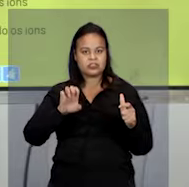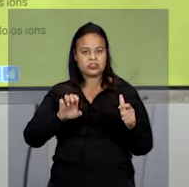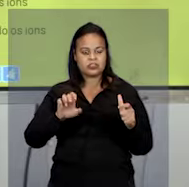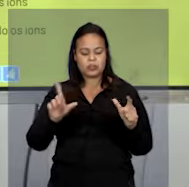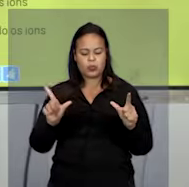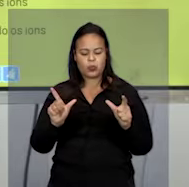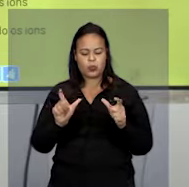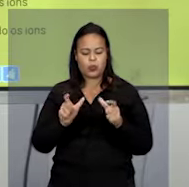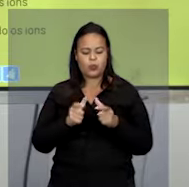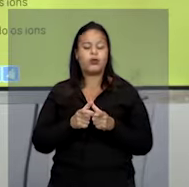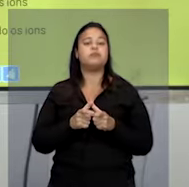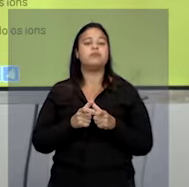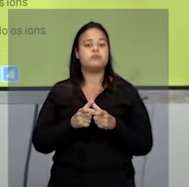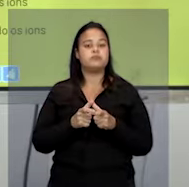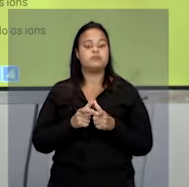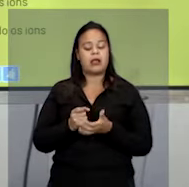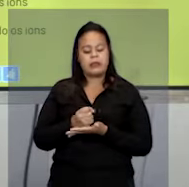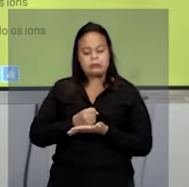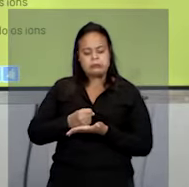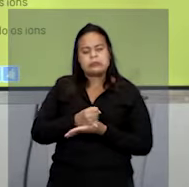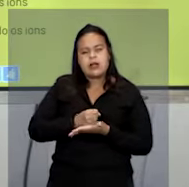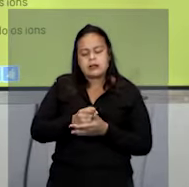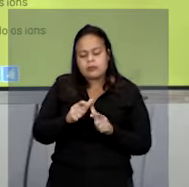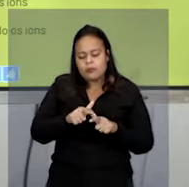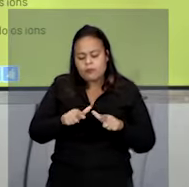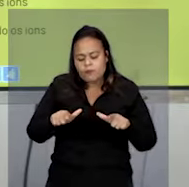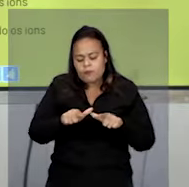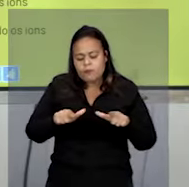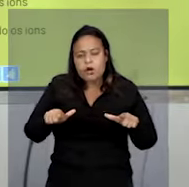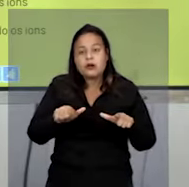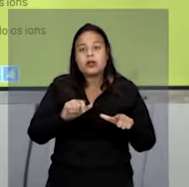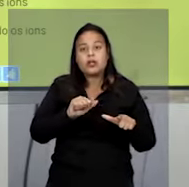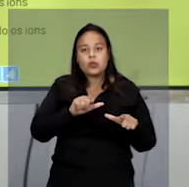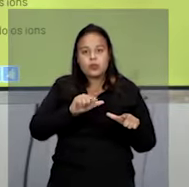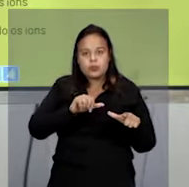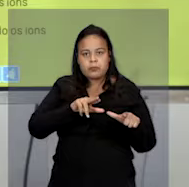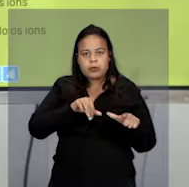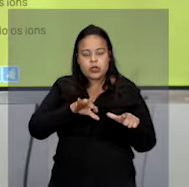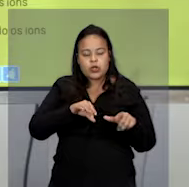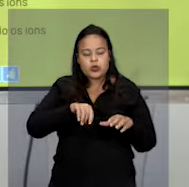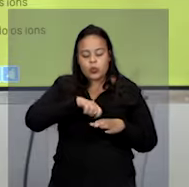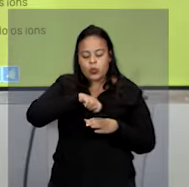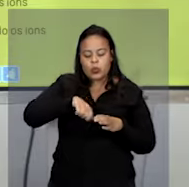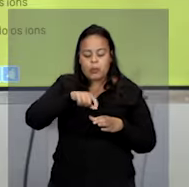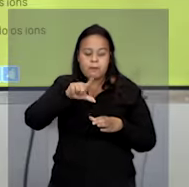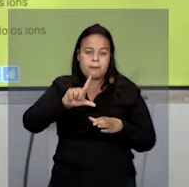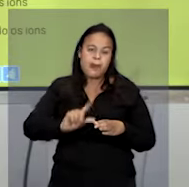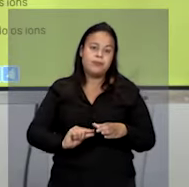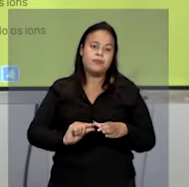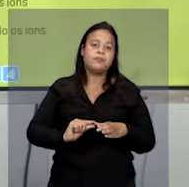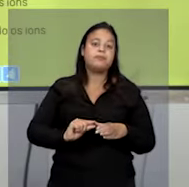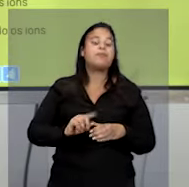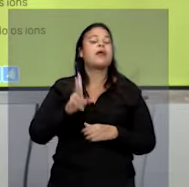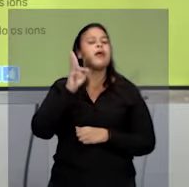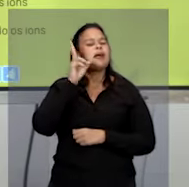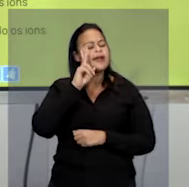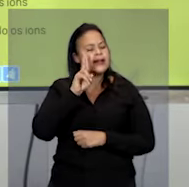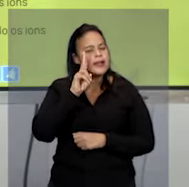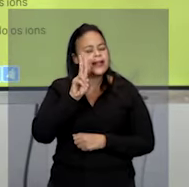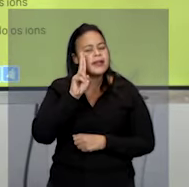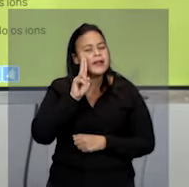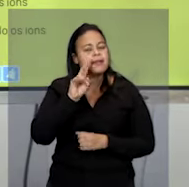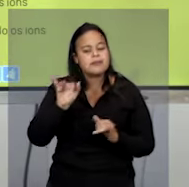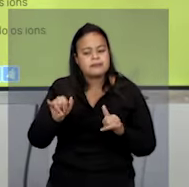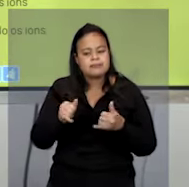disponíveis. Porque ele vai formar uma base, né, um hidróxido de alumínio, que é uma base pouco solúvel. Então, lembre disso, das